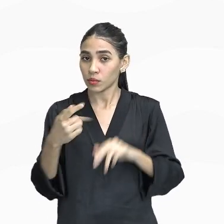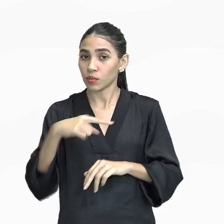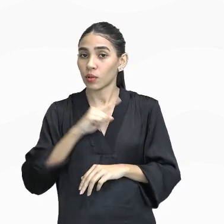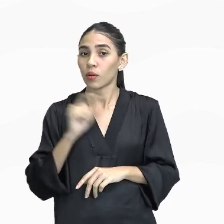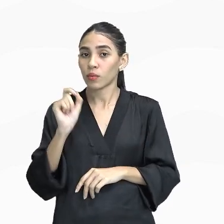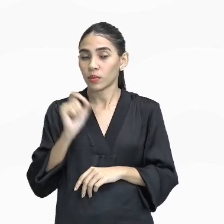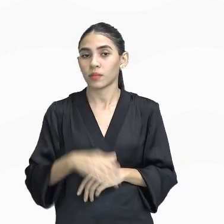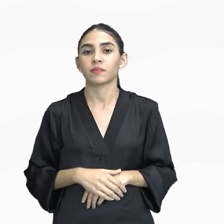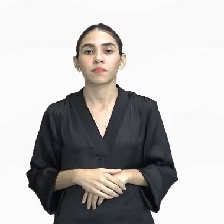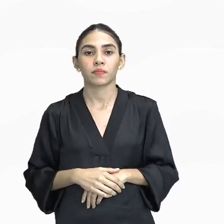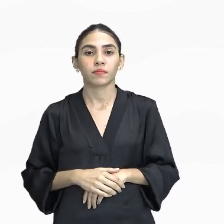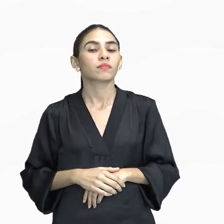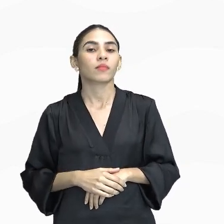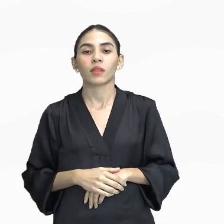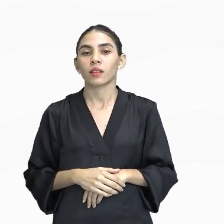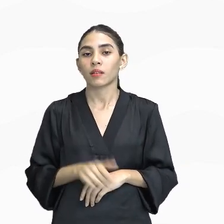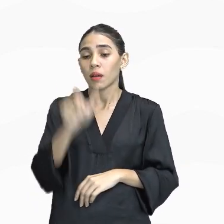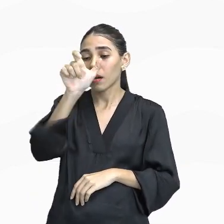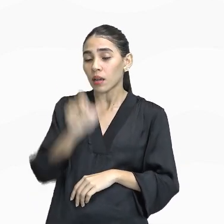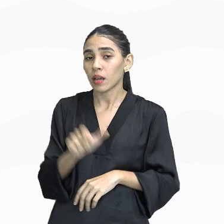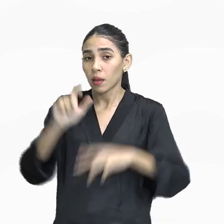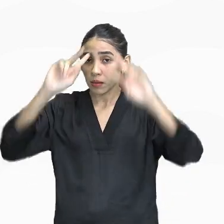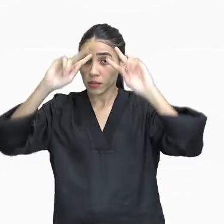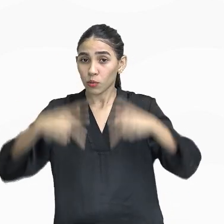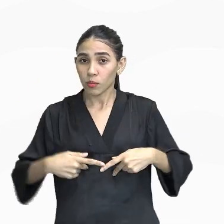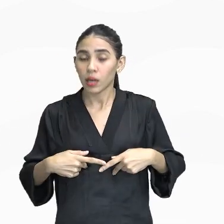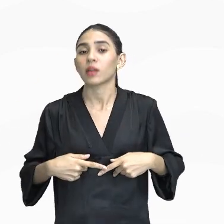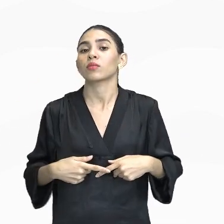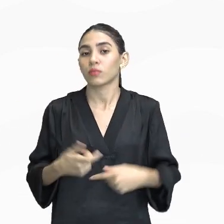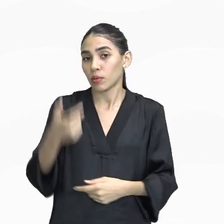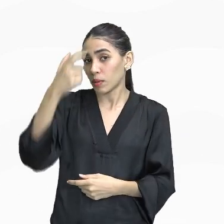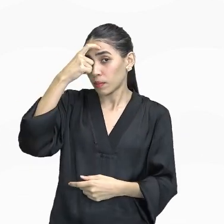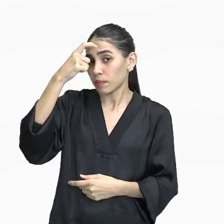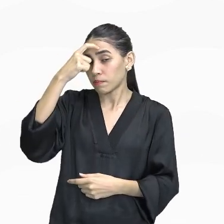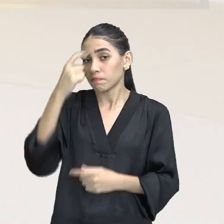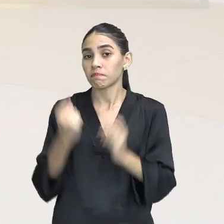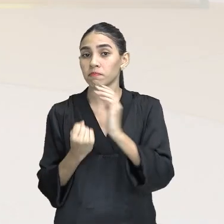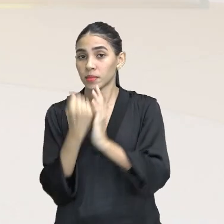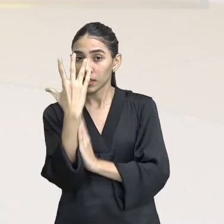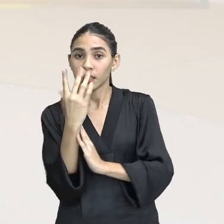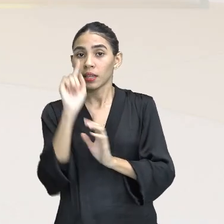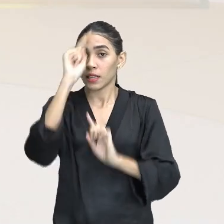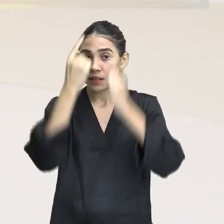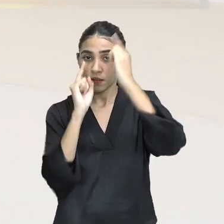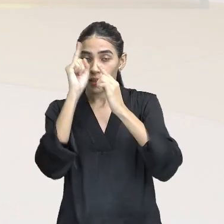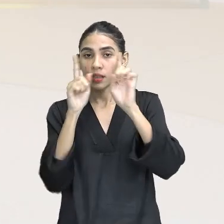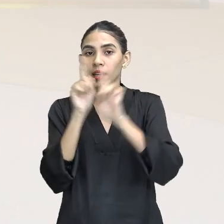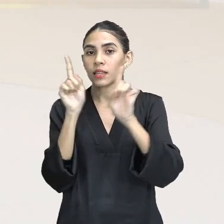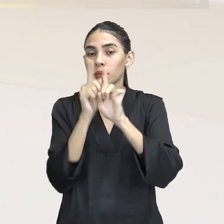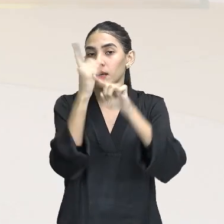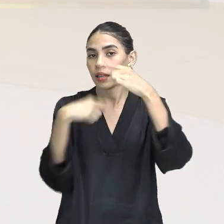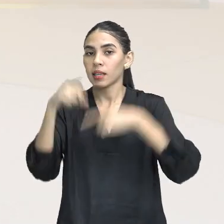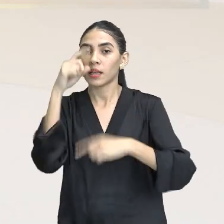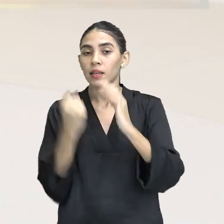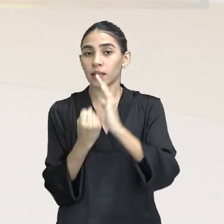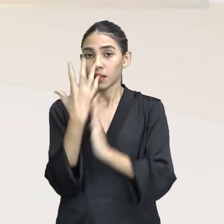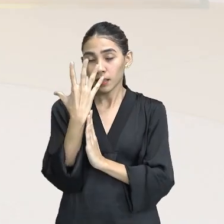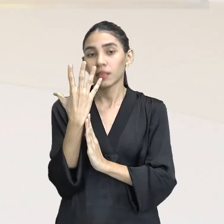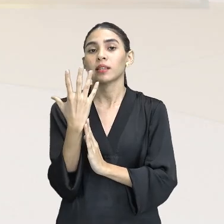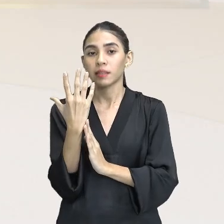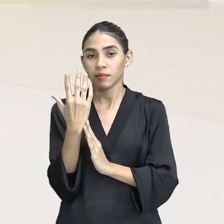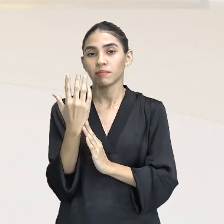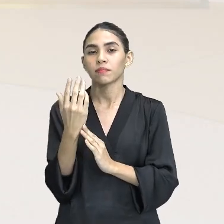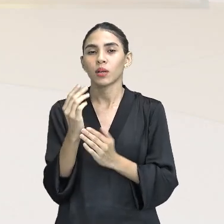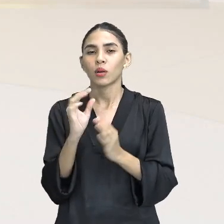o quê? Um ser pensante que cria, que inventa, que desenvolve ideias. Isso